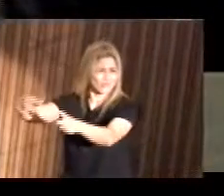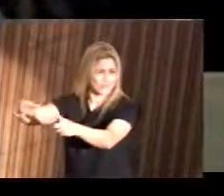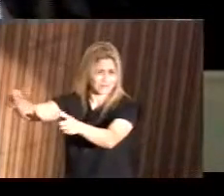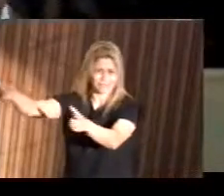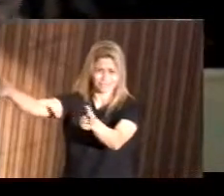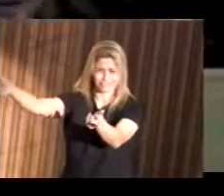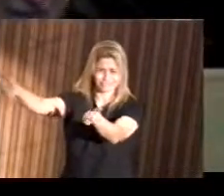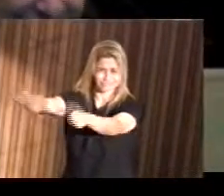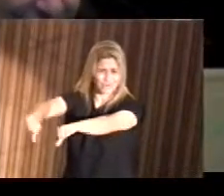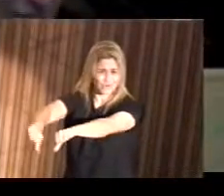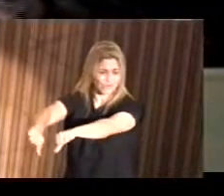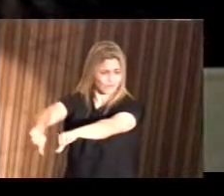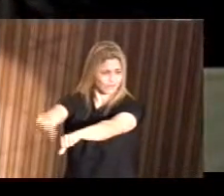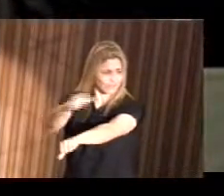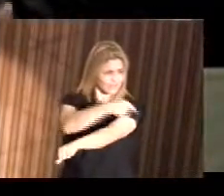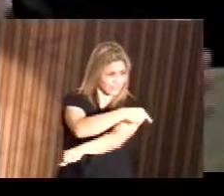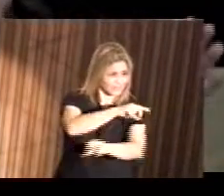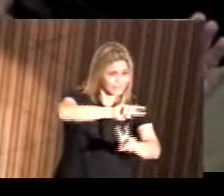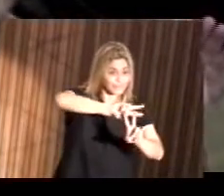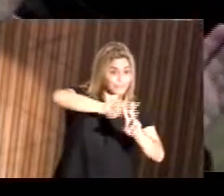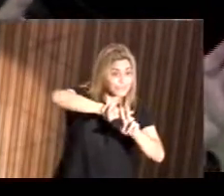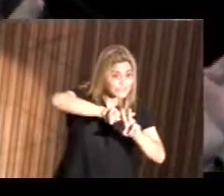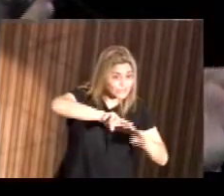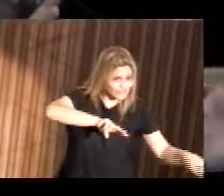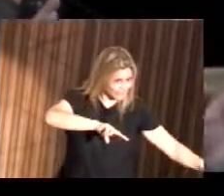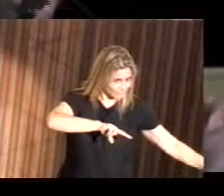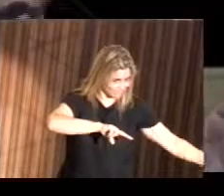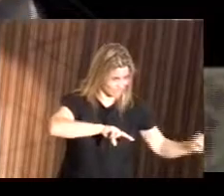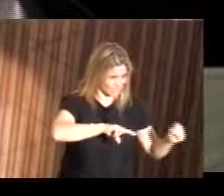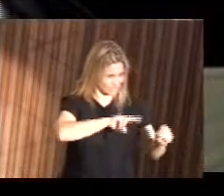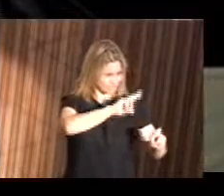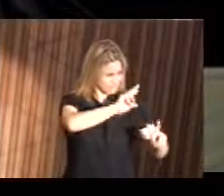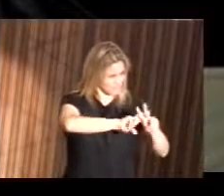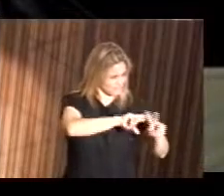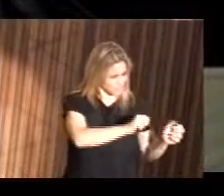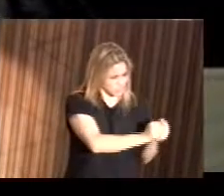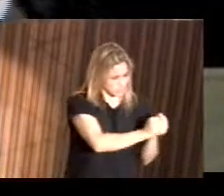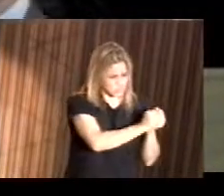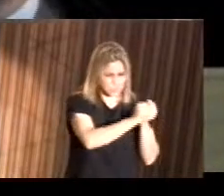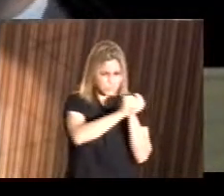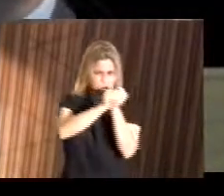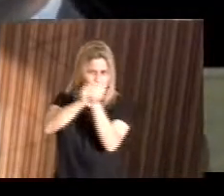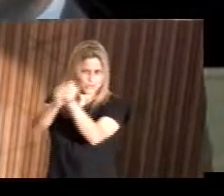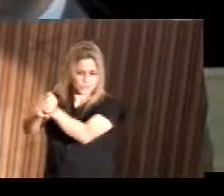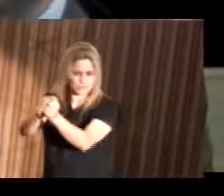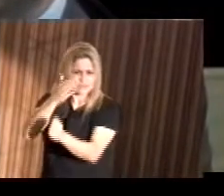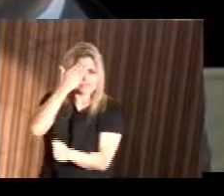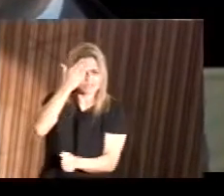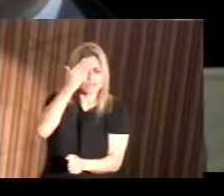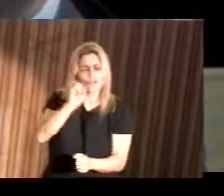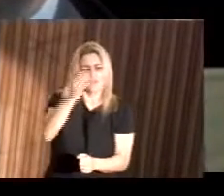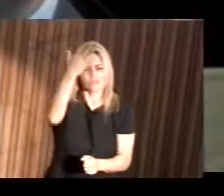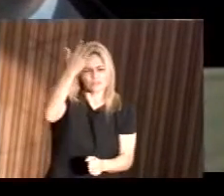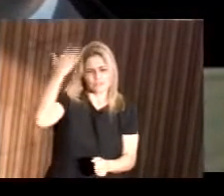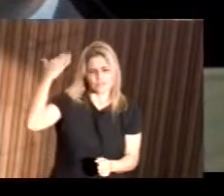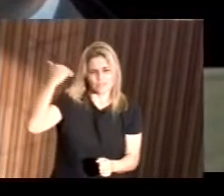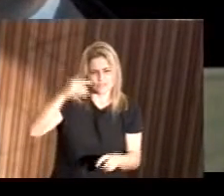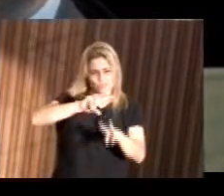numa sociedade. Ele está sendo levado como prisioneiro de guerra. E você sabe o que se fazia com o prisioneiro de guerra naquele